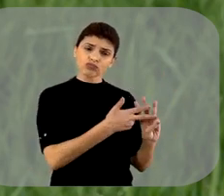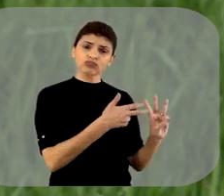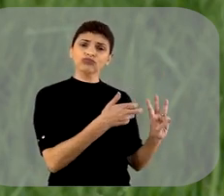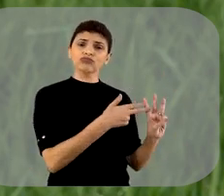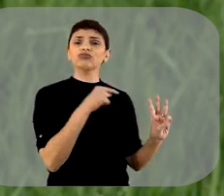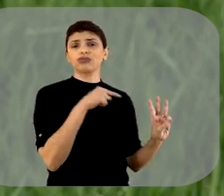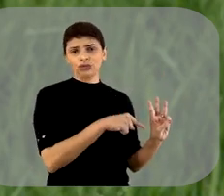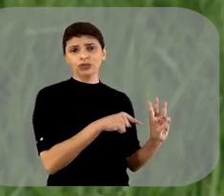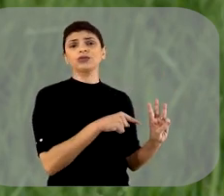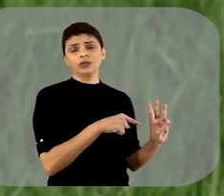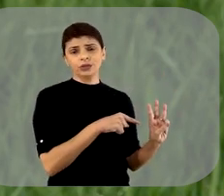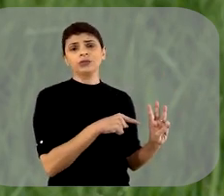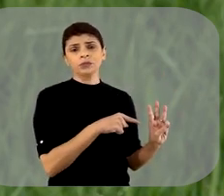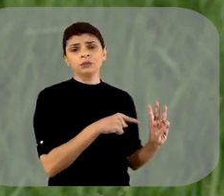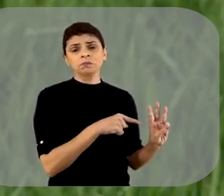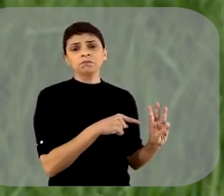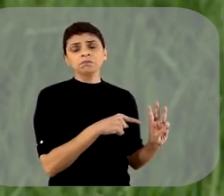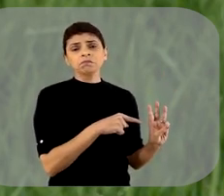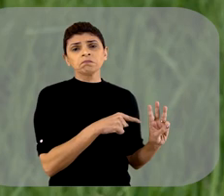na saúde indígena.